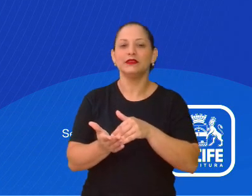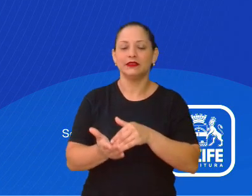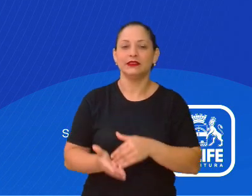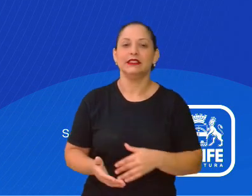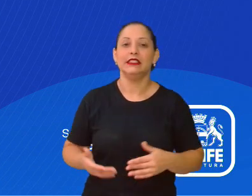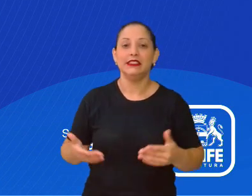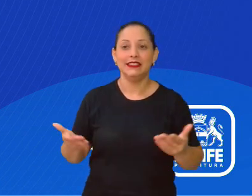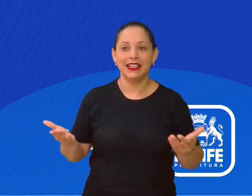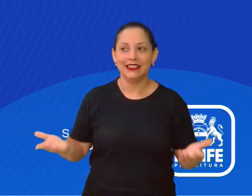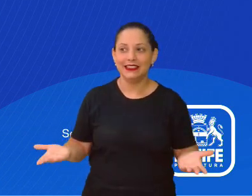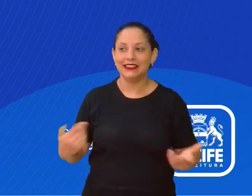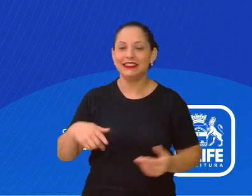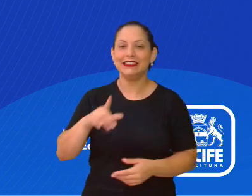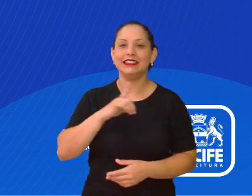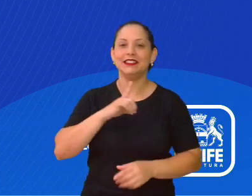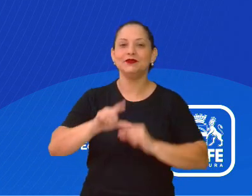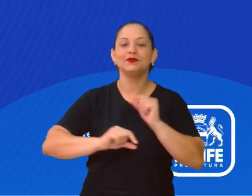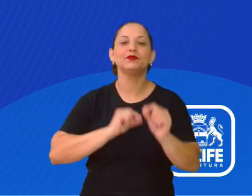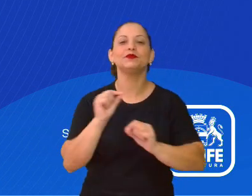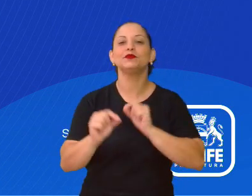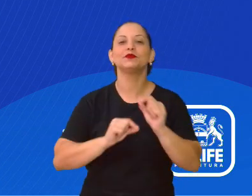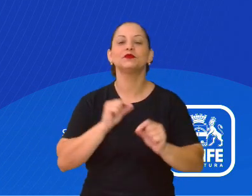sentido, a gente vai